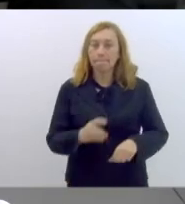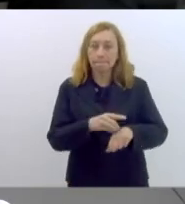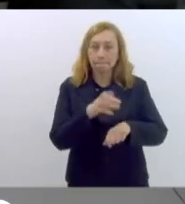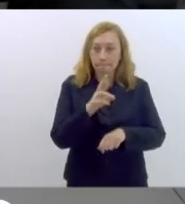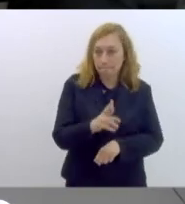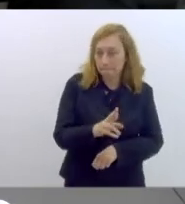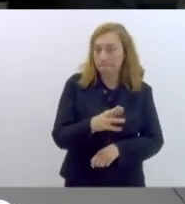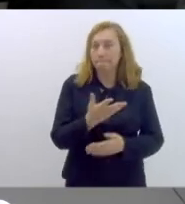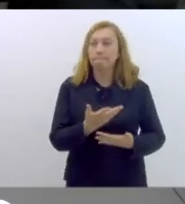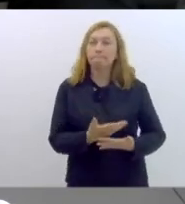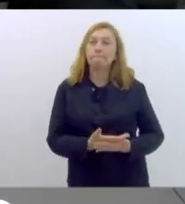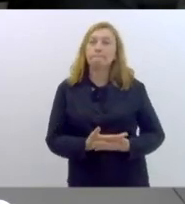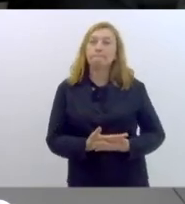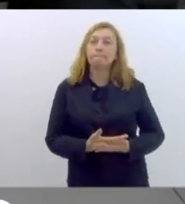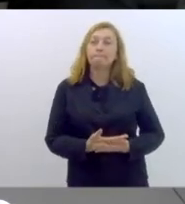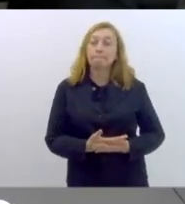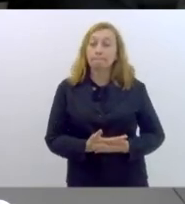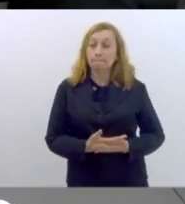doutorado,